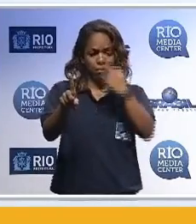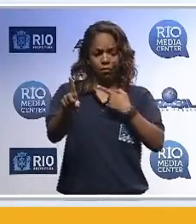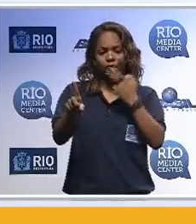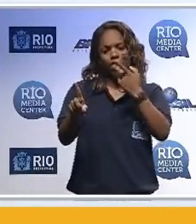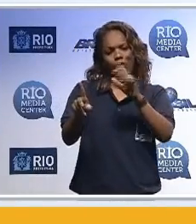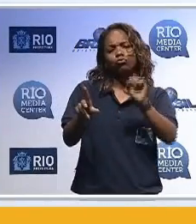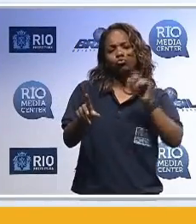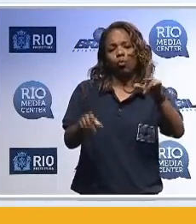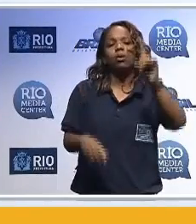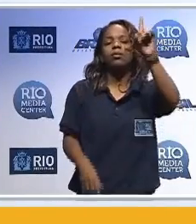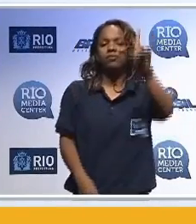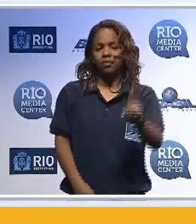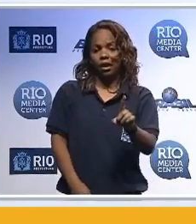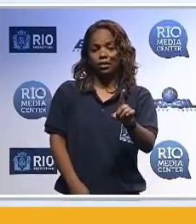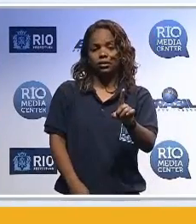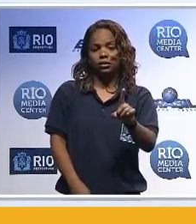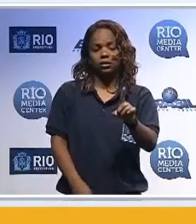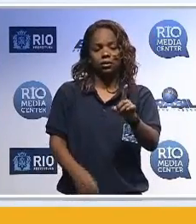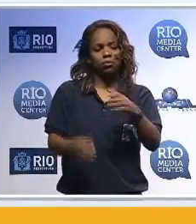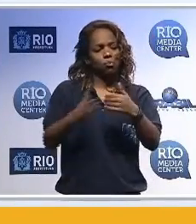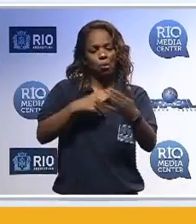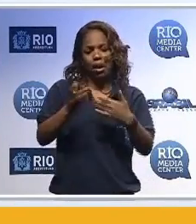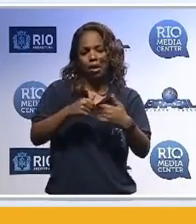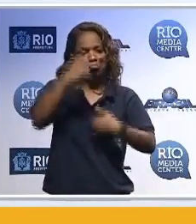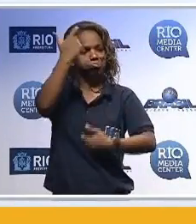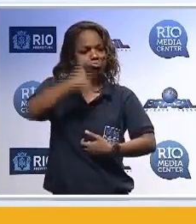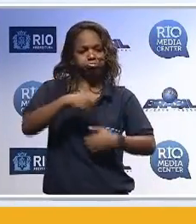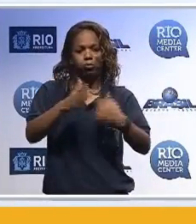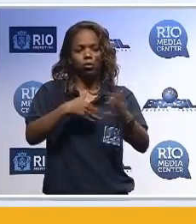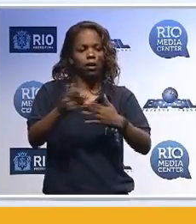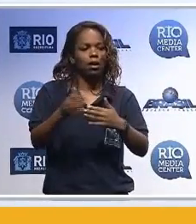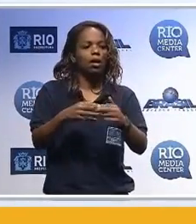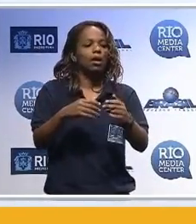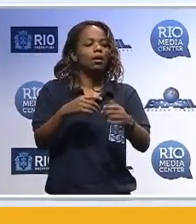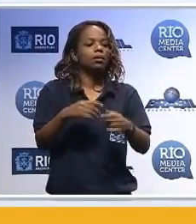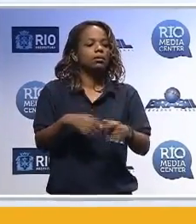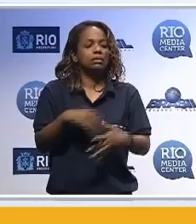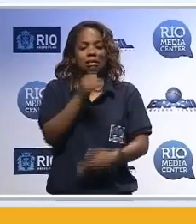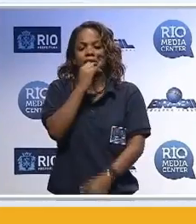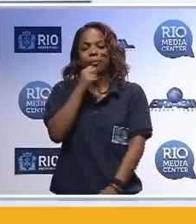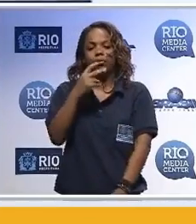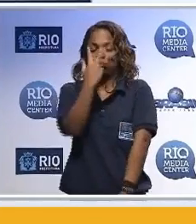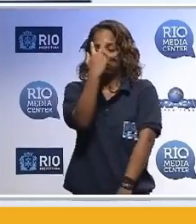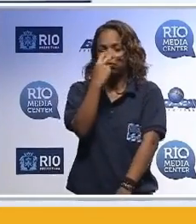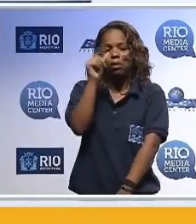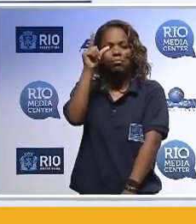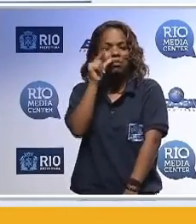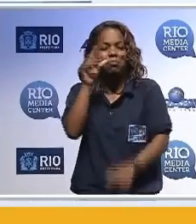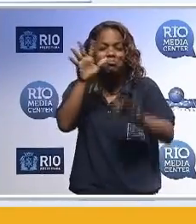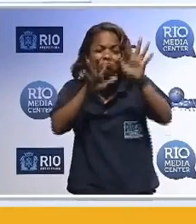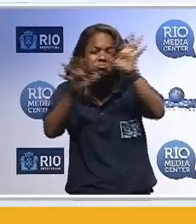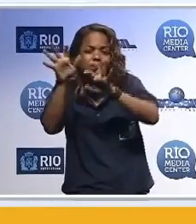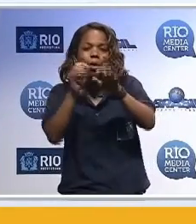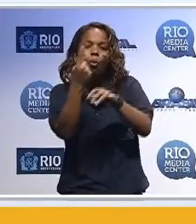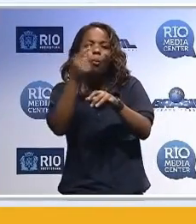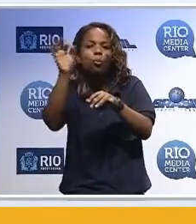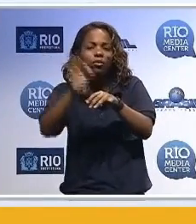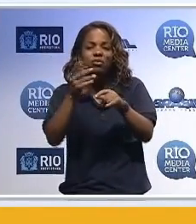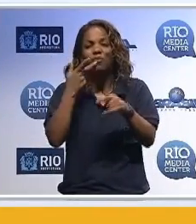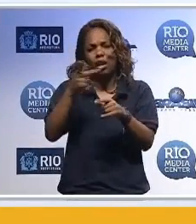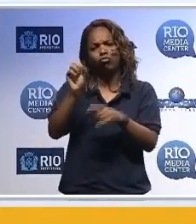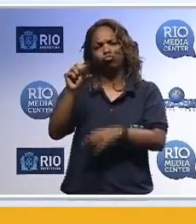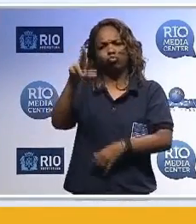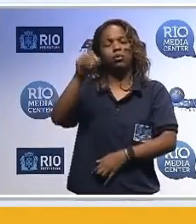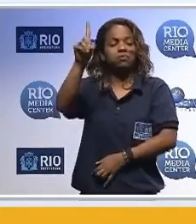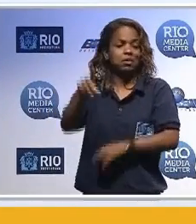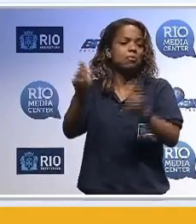autodeclaram deficientes, né? De qualquer natureza. Se eu tenho 1% de miopia, eu posso me declarar deficiente. A gente não tem uma pesquisa